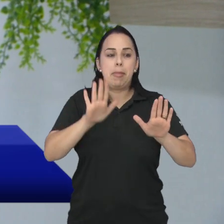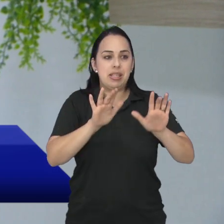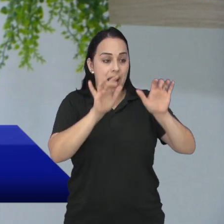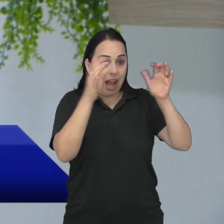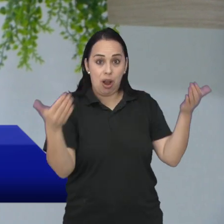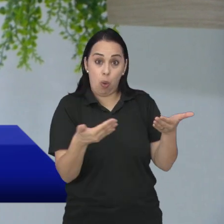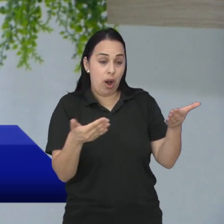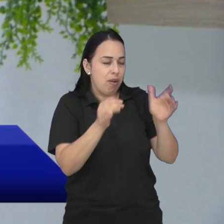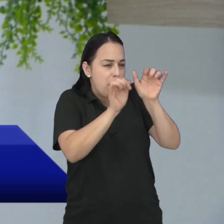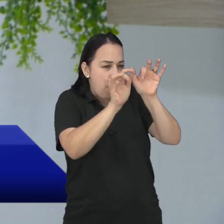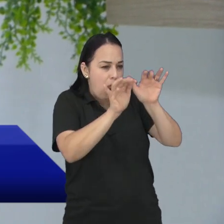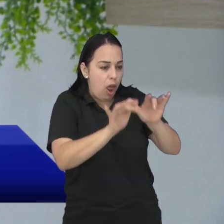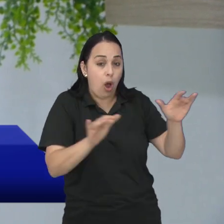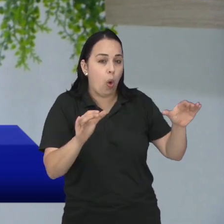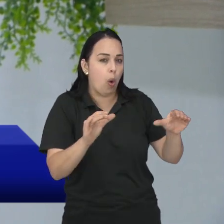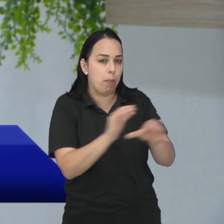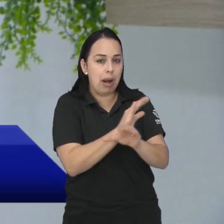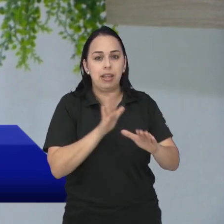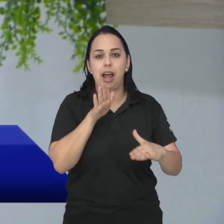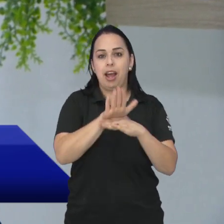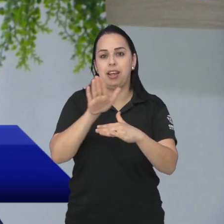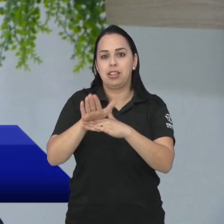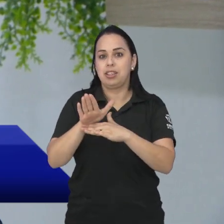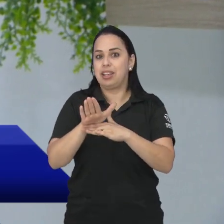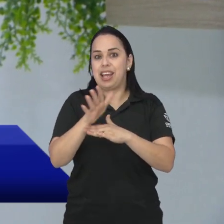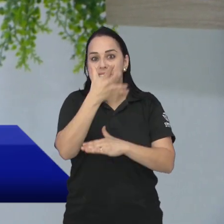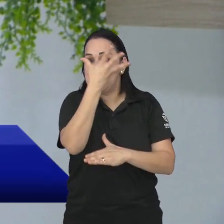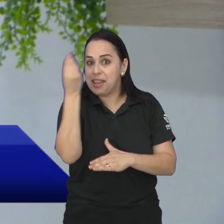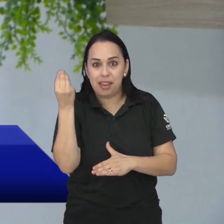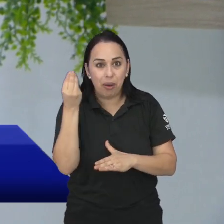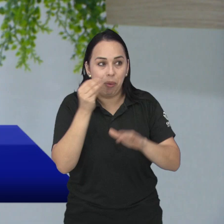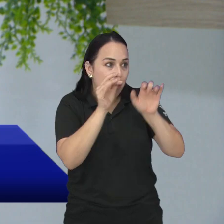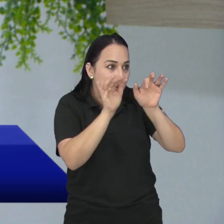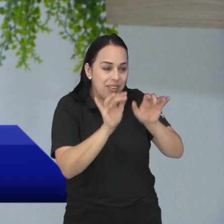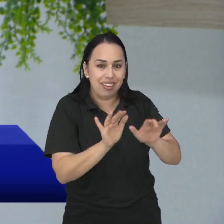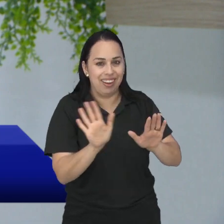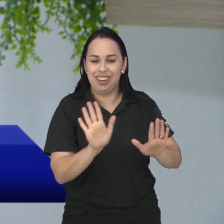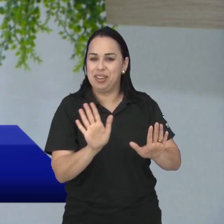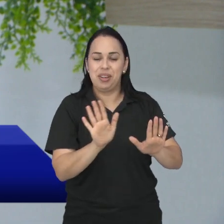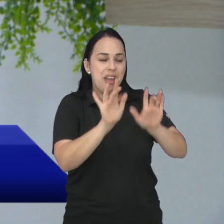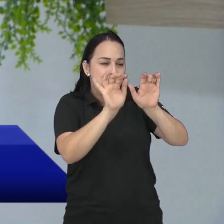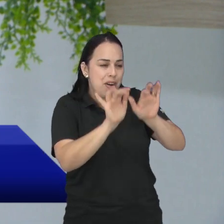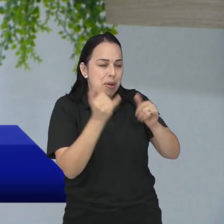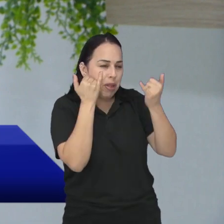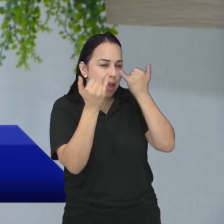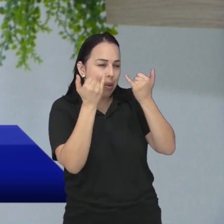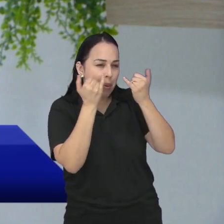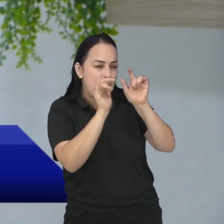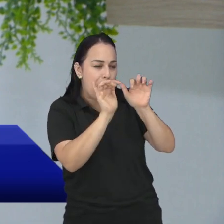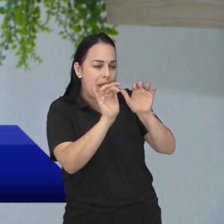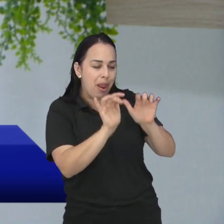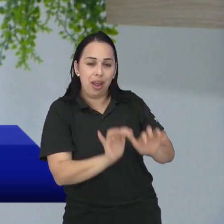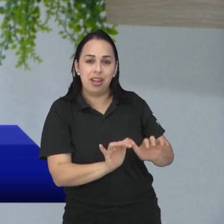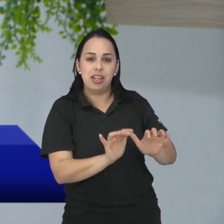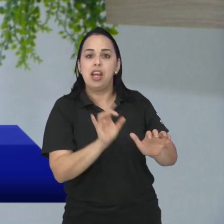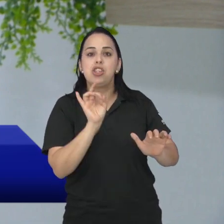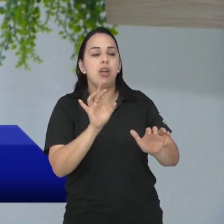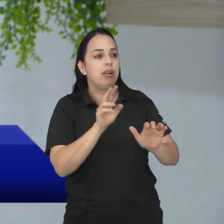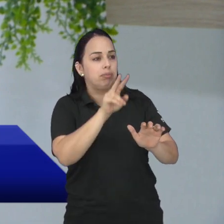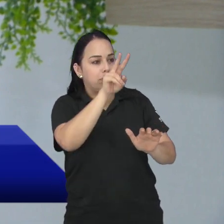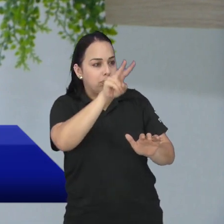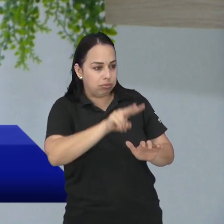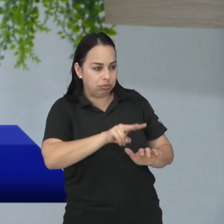mais completa. Então isso ajuda o contribuinte a não esquecer nenhuma informação, porque ali já tem bastante coisa e ele só